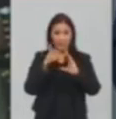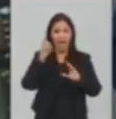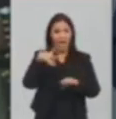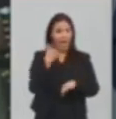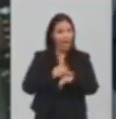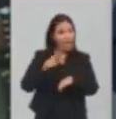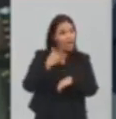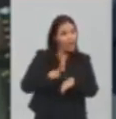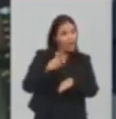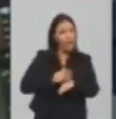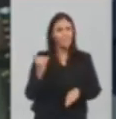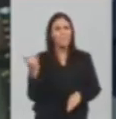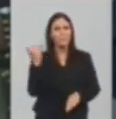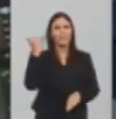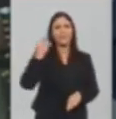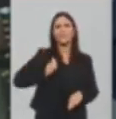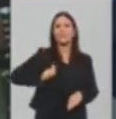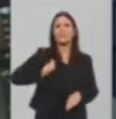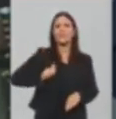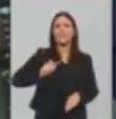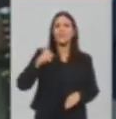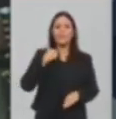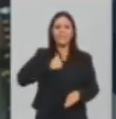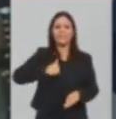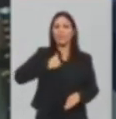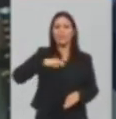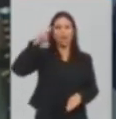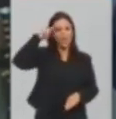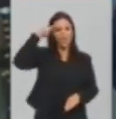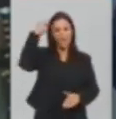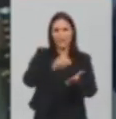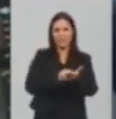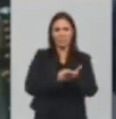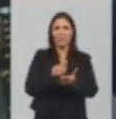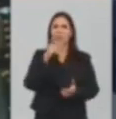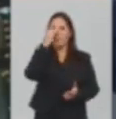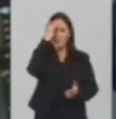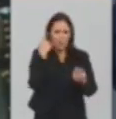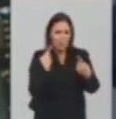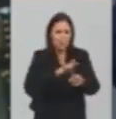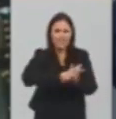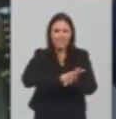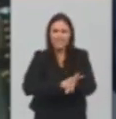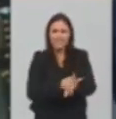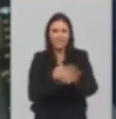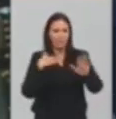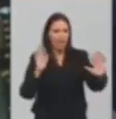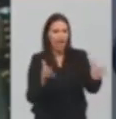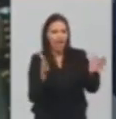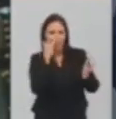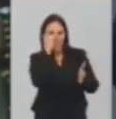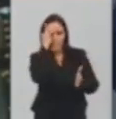um exercício ela é muito importante na vida a gente não tem saudade da ditadura nós nunca defendemos torturadores nós Nunca fizemos homenagem a